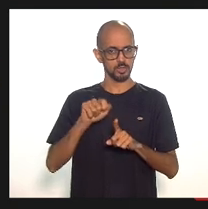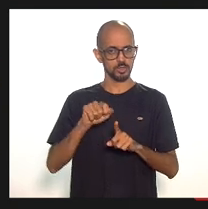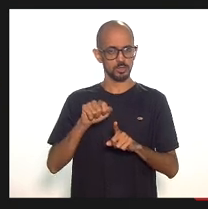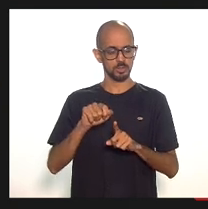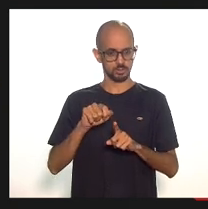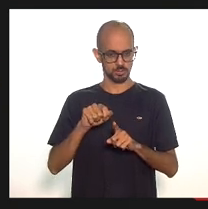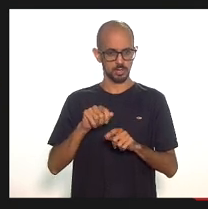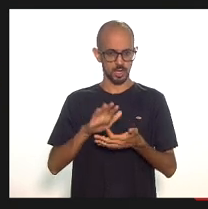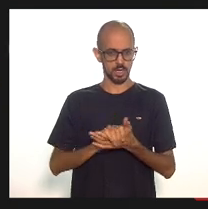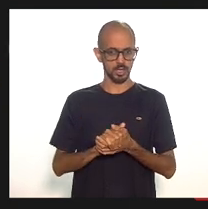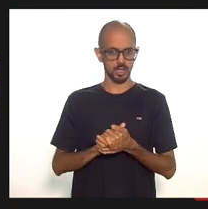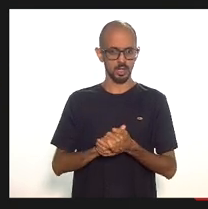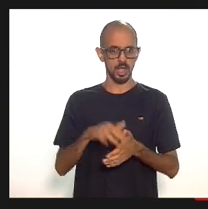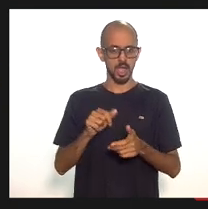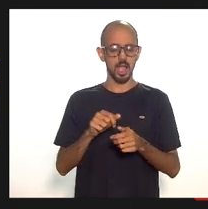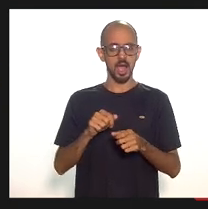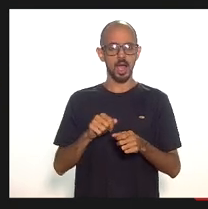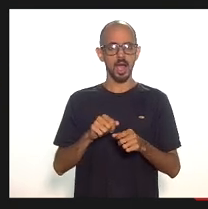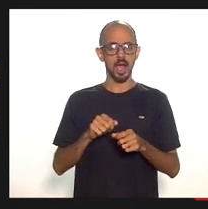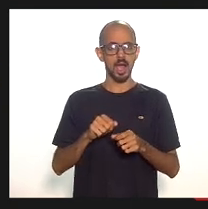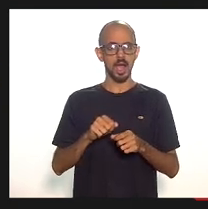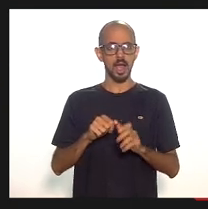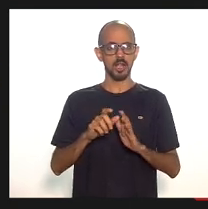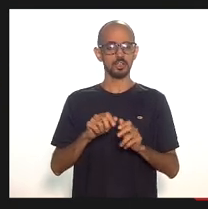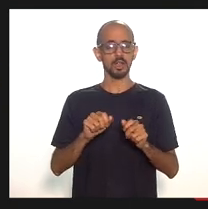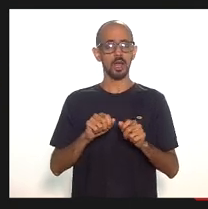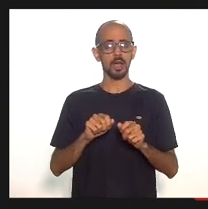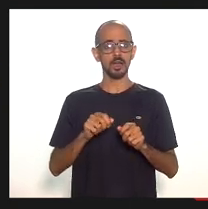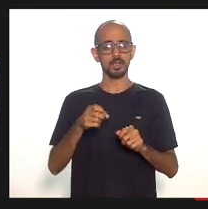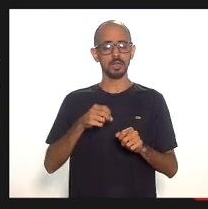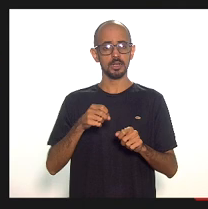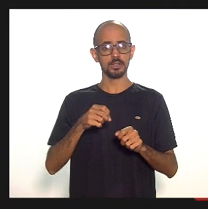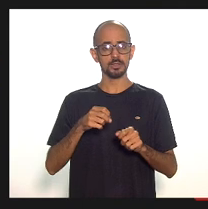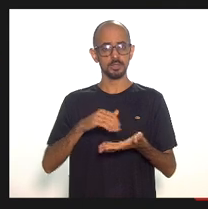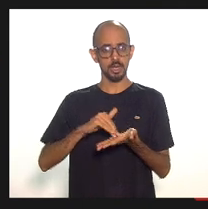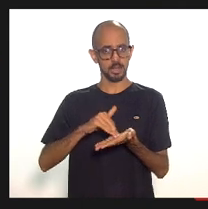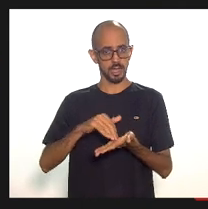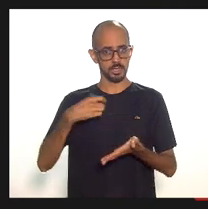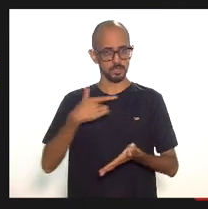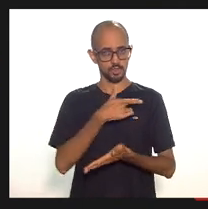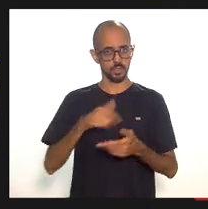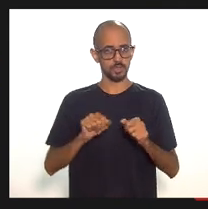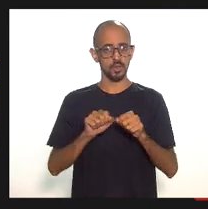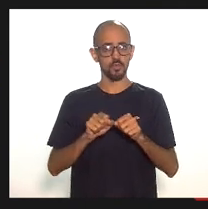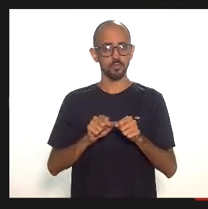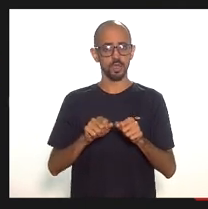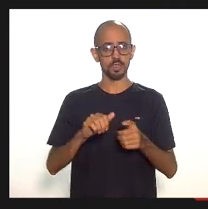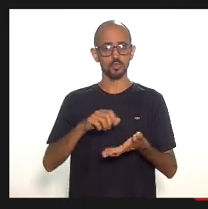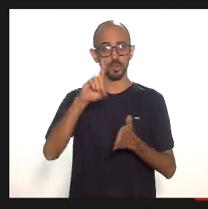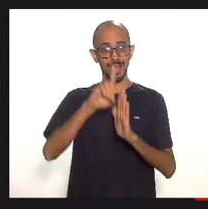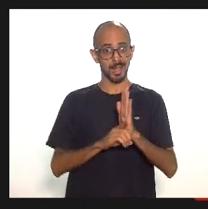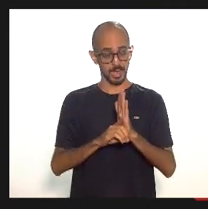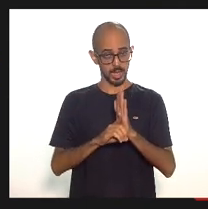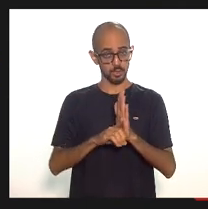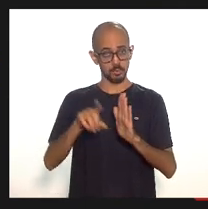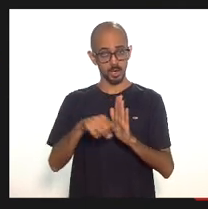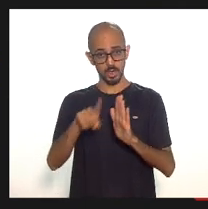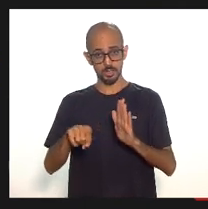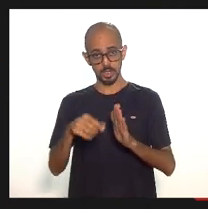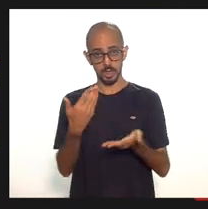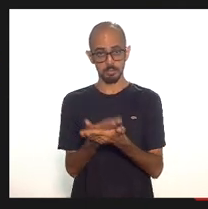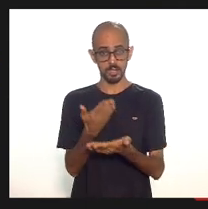tinha feito um decreto em conjunto com a Secretaria de Educação em que seu artigo 6º previa a suspensão das